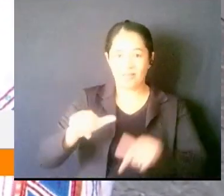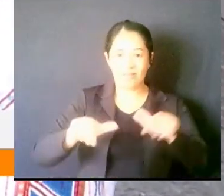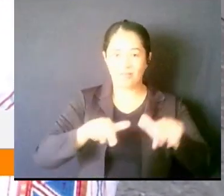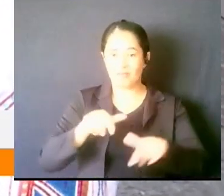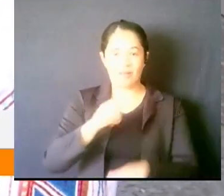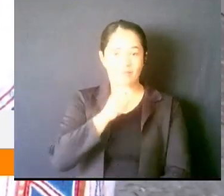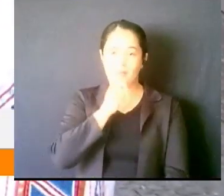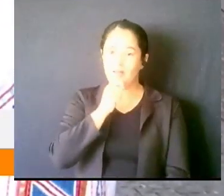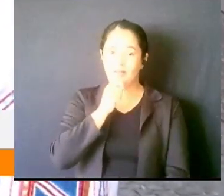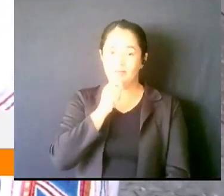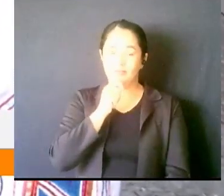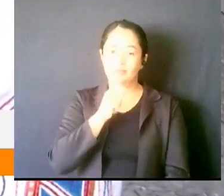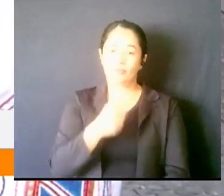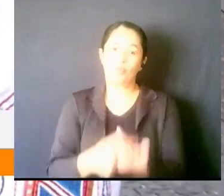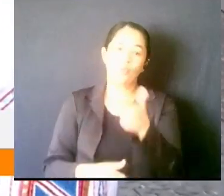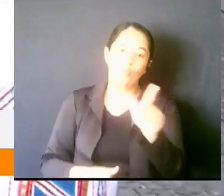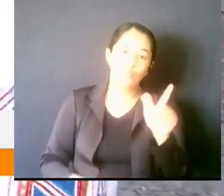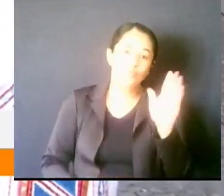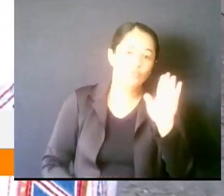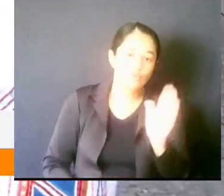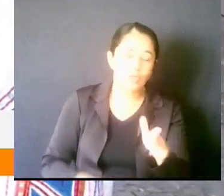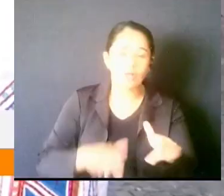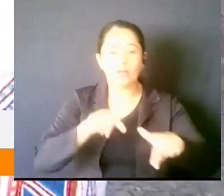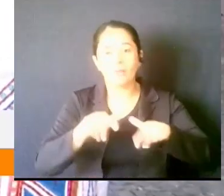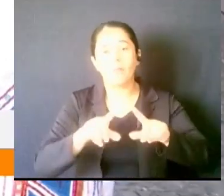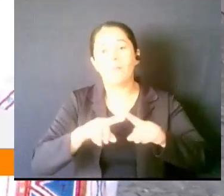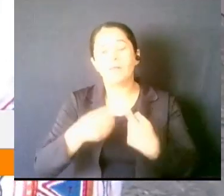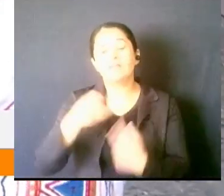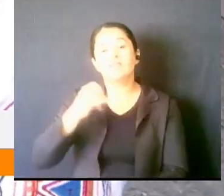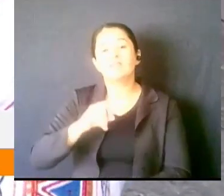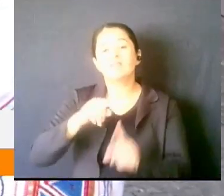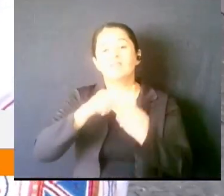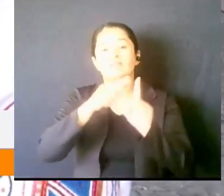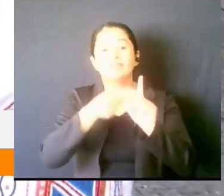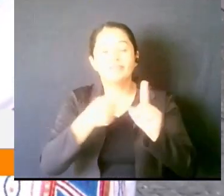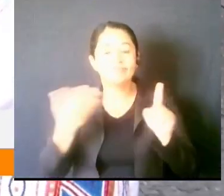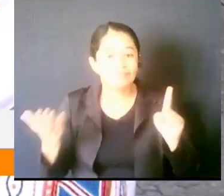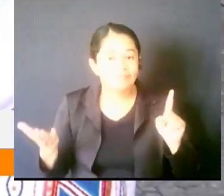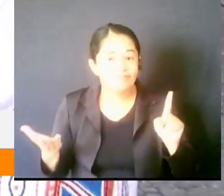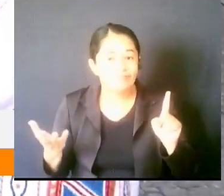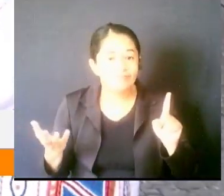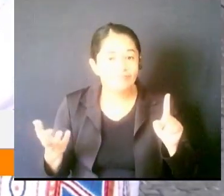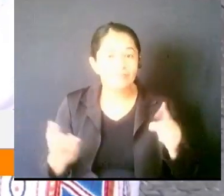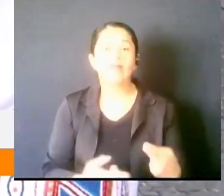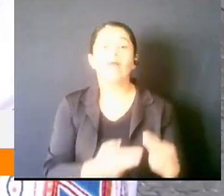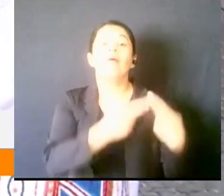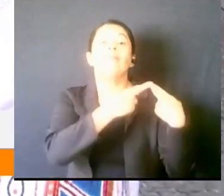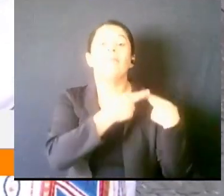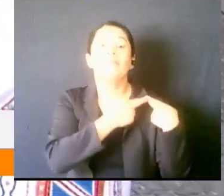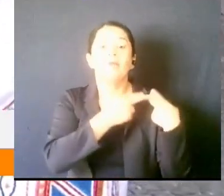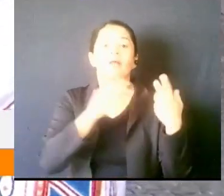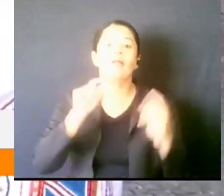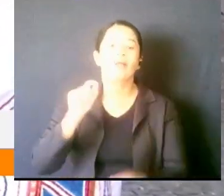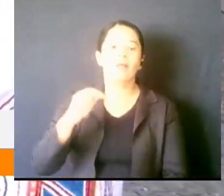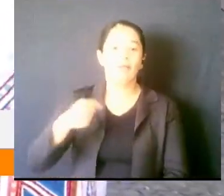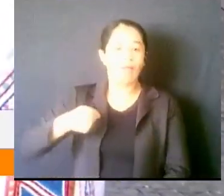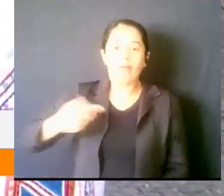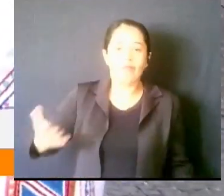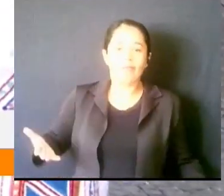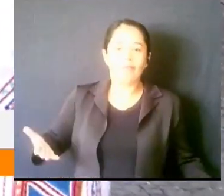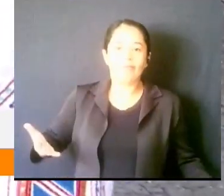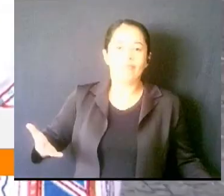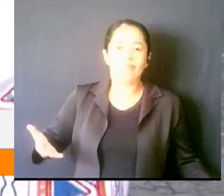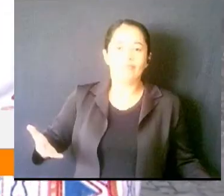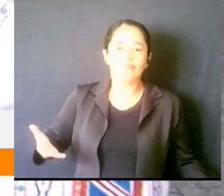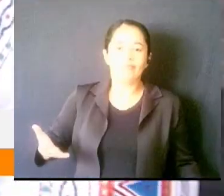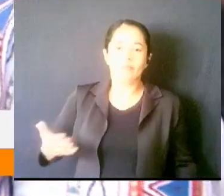trabalha, mas e depois, se acontece uma gravidez? Quem que vai ter que ajudar? Eu, como mãe. Né? E não gostaria. Você sabia